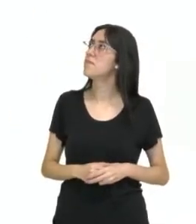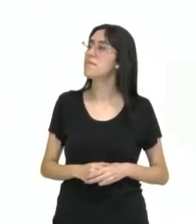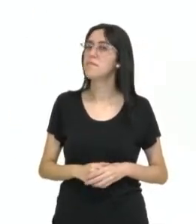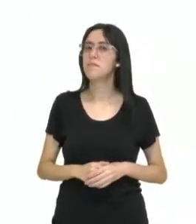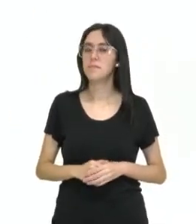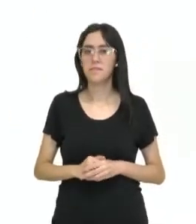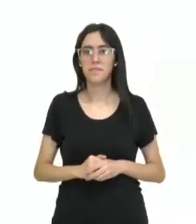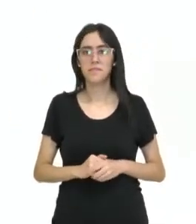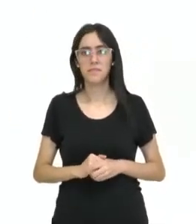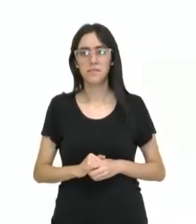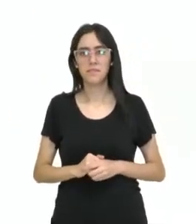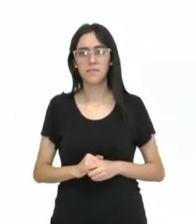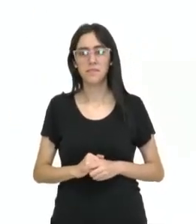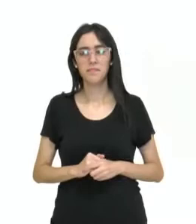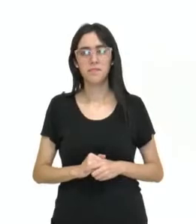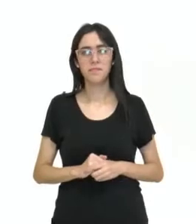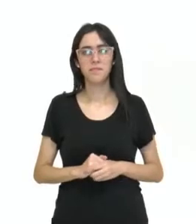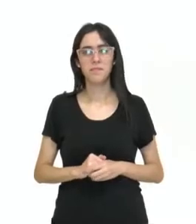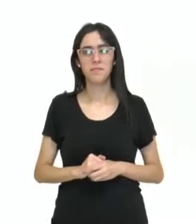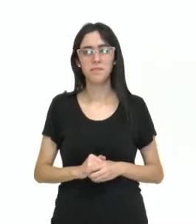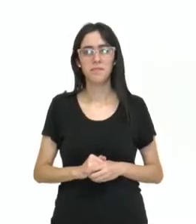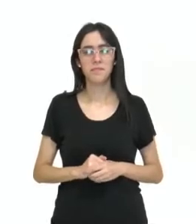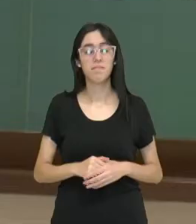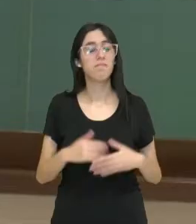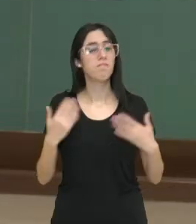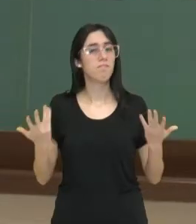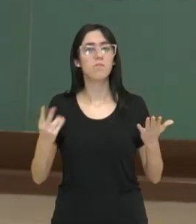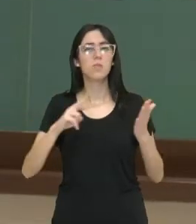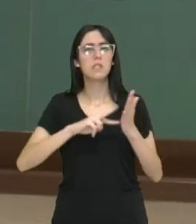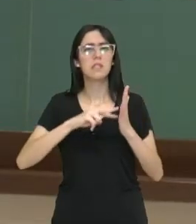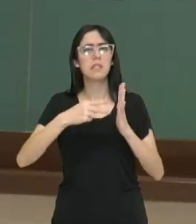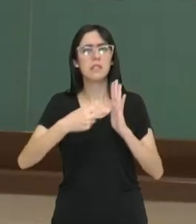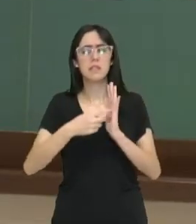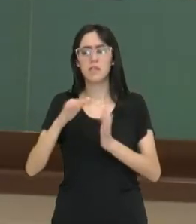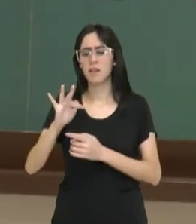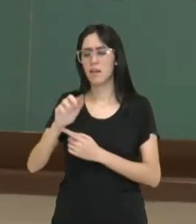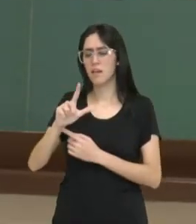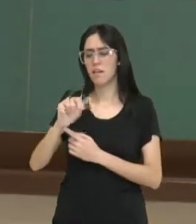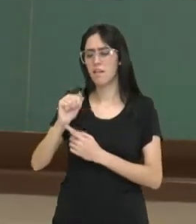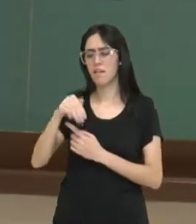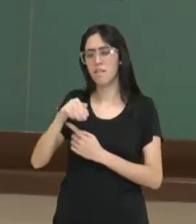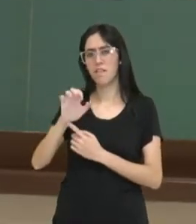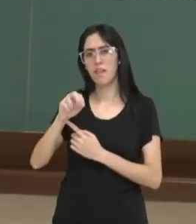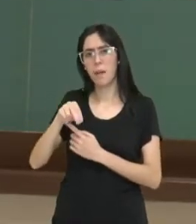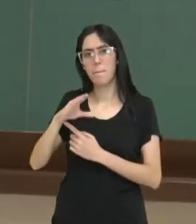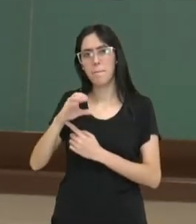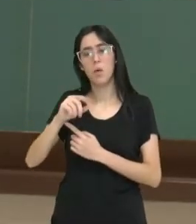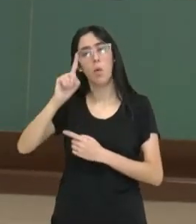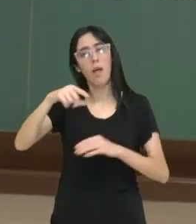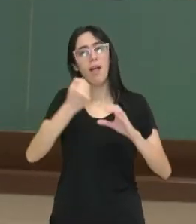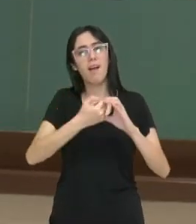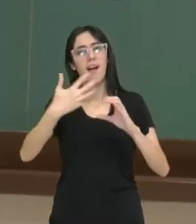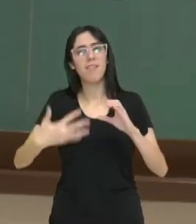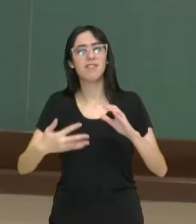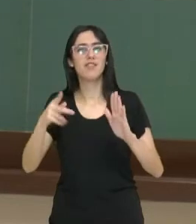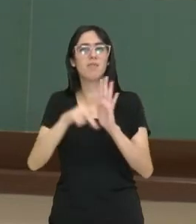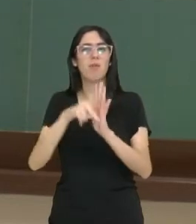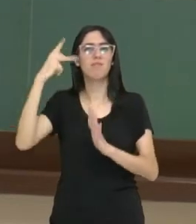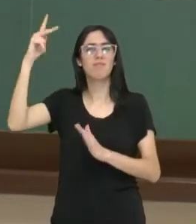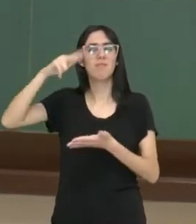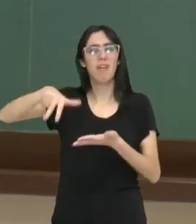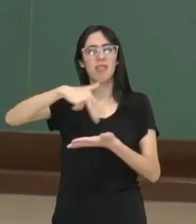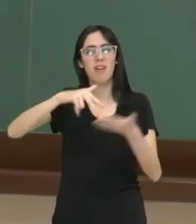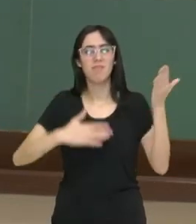onomatopeia, plaque, riapitá. Ou seja, gente, porque aqui nós temos todas as características do baile flamenco.